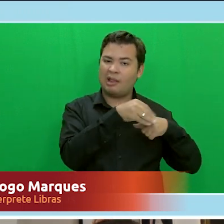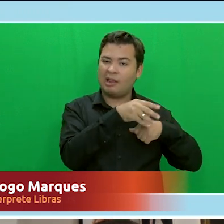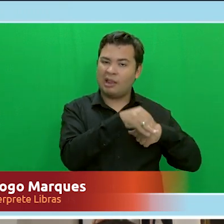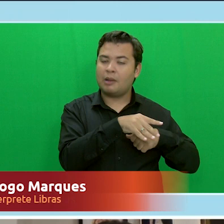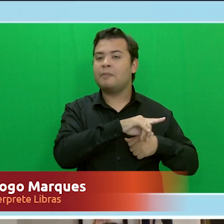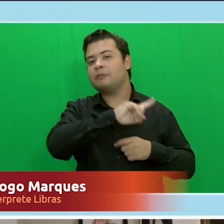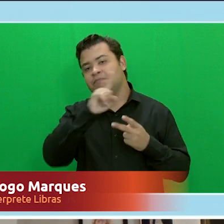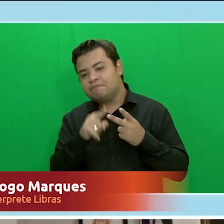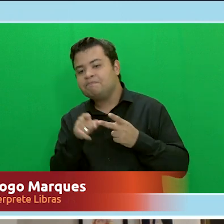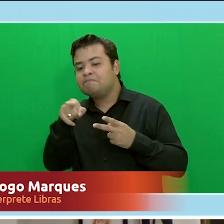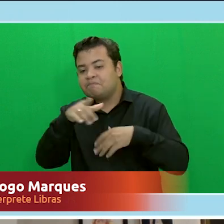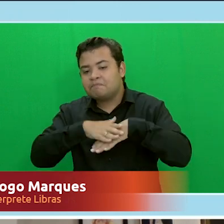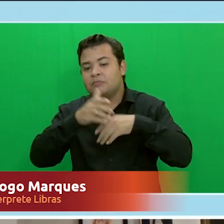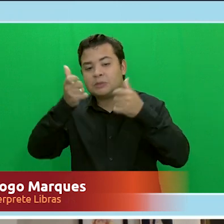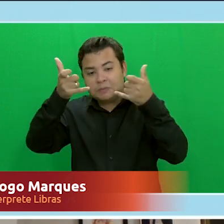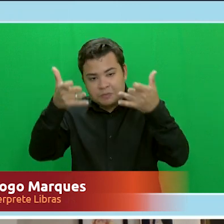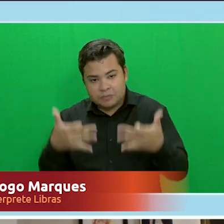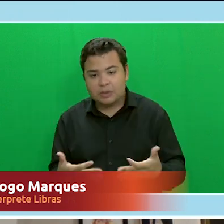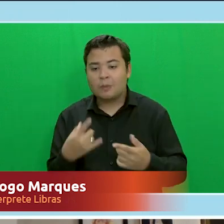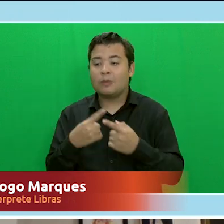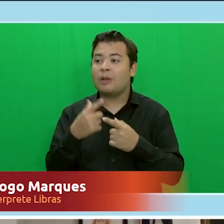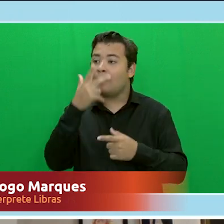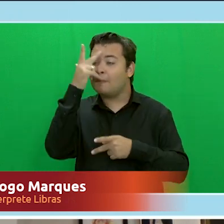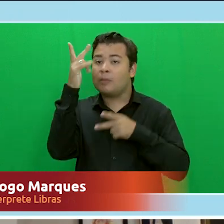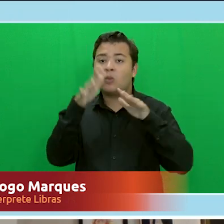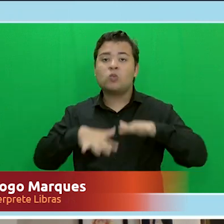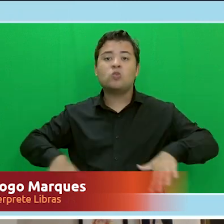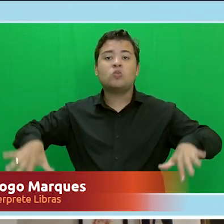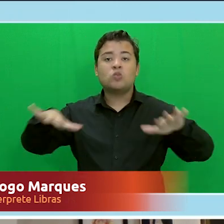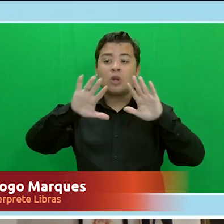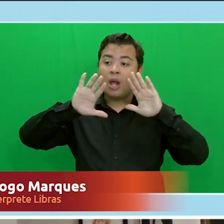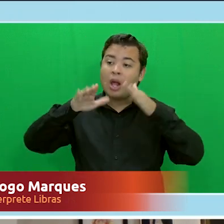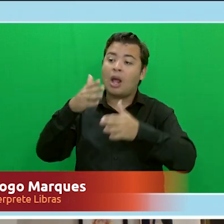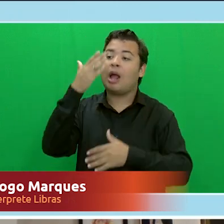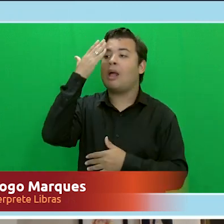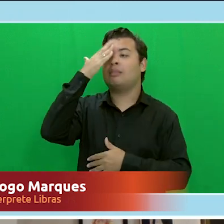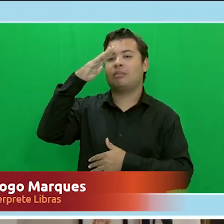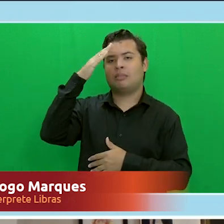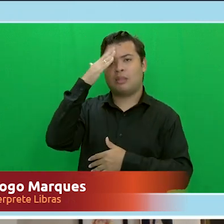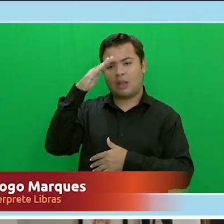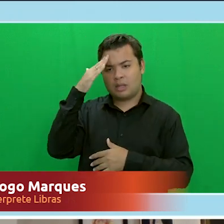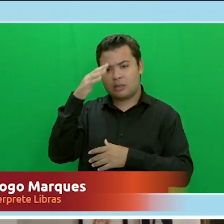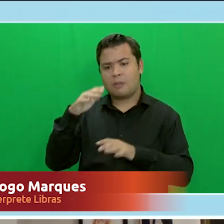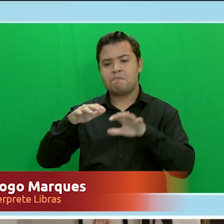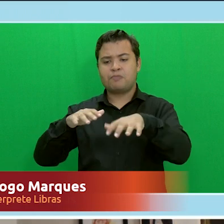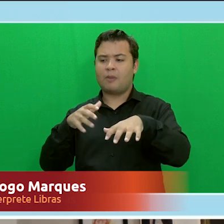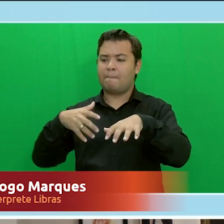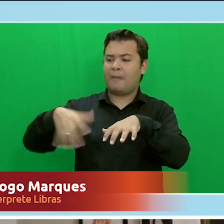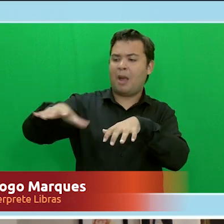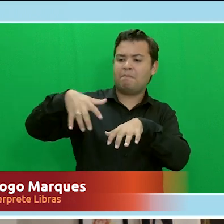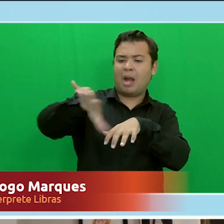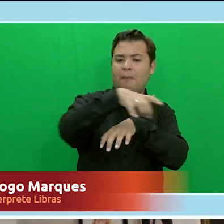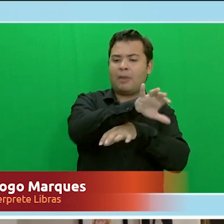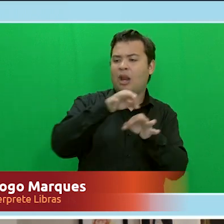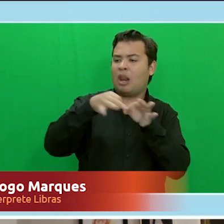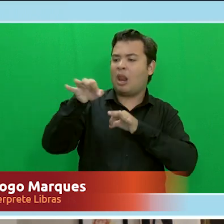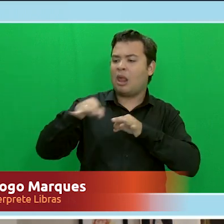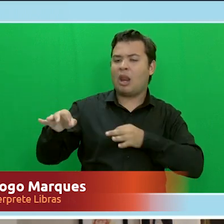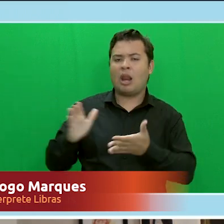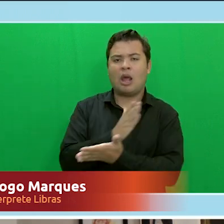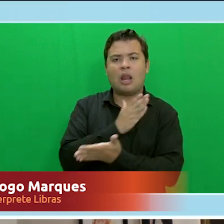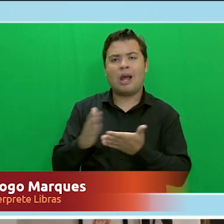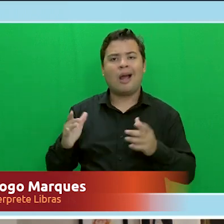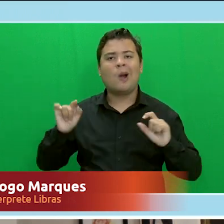gente vai tentar, né, explicar um pouco mais para as pessoas entenderem, né, o que significa essa segregação socioespacial.